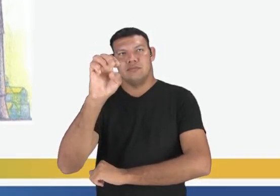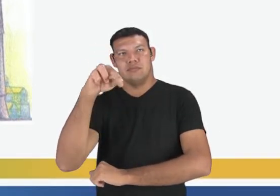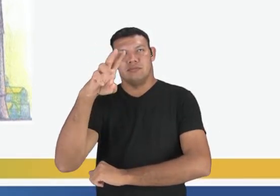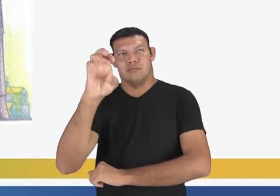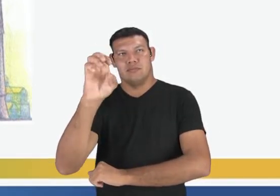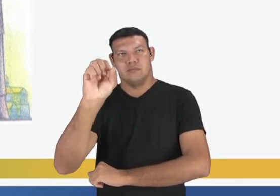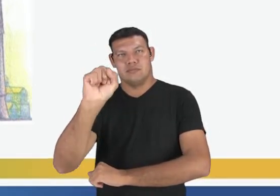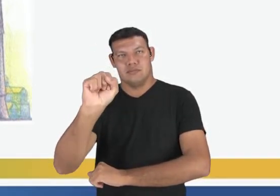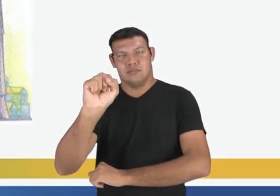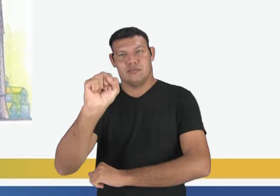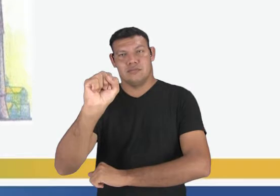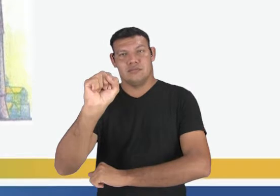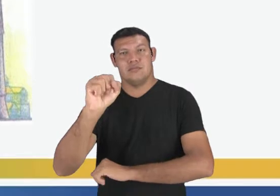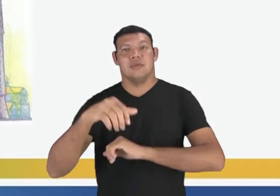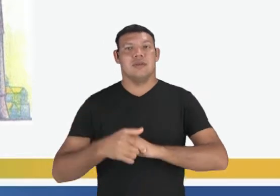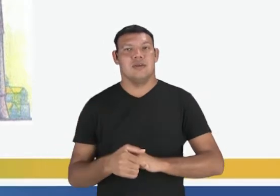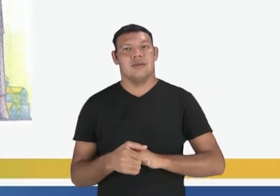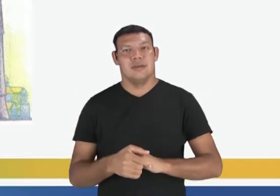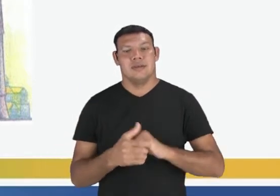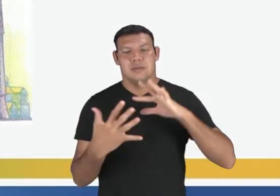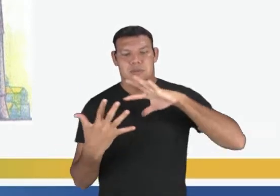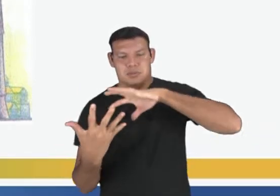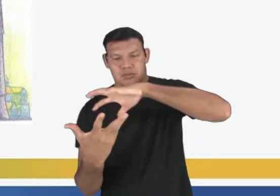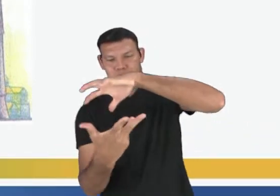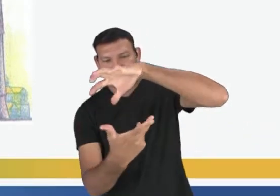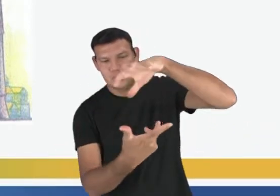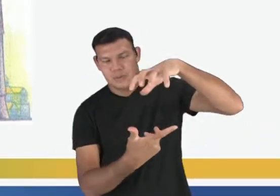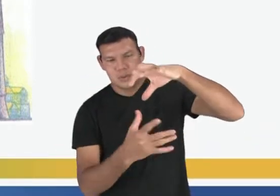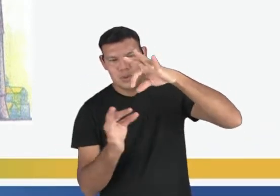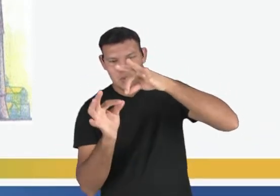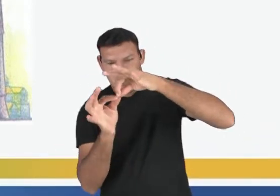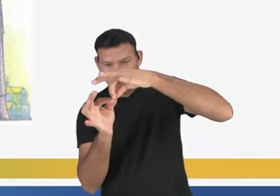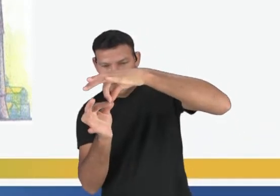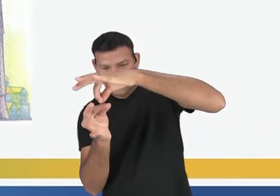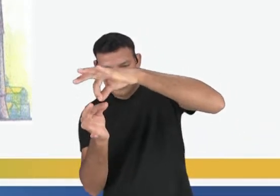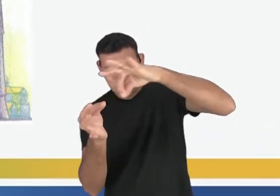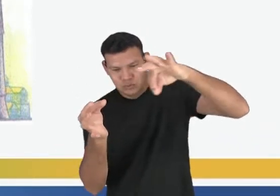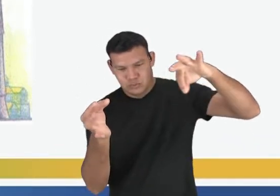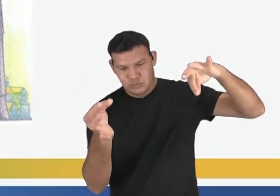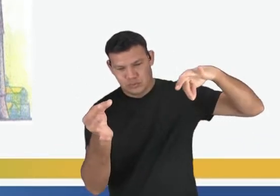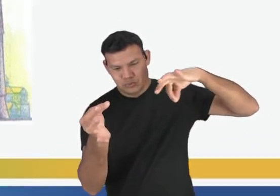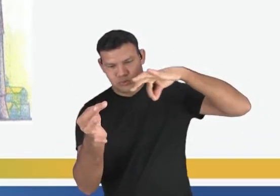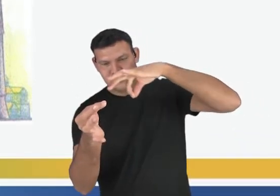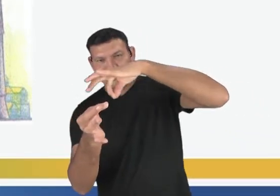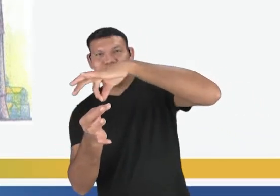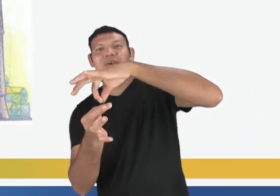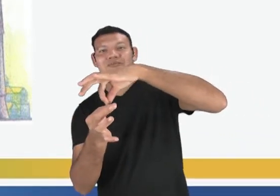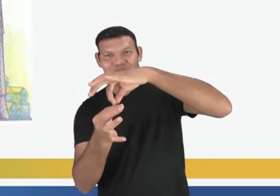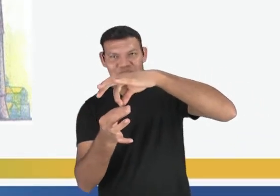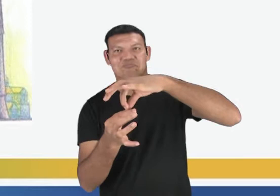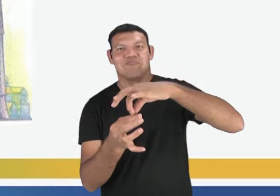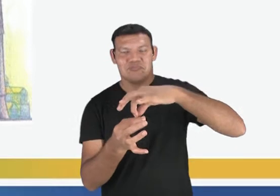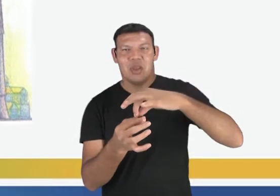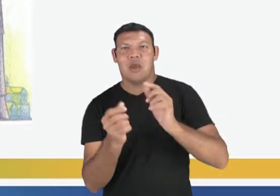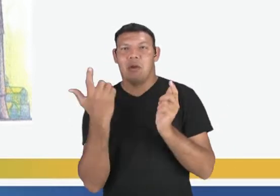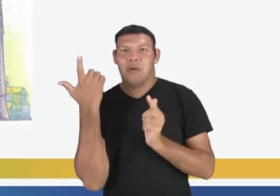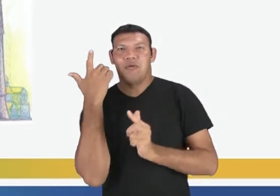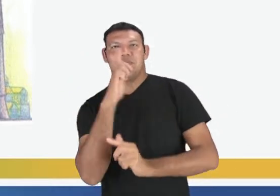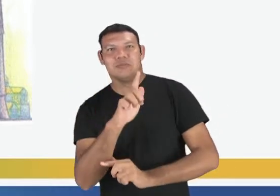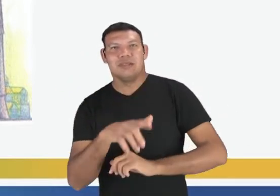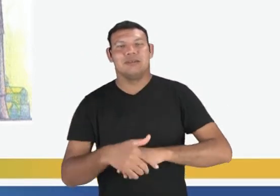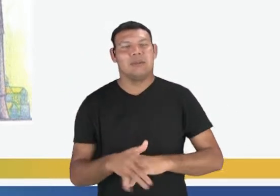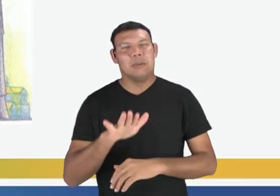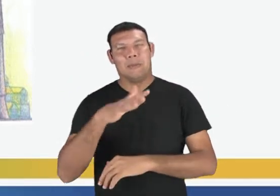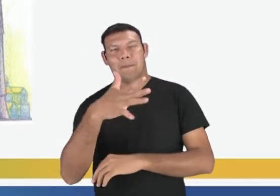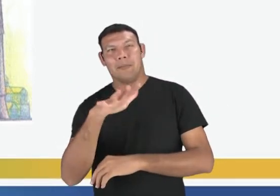mediu a circunferência da Terra. No final, o resultado para a circunferência da Terra foi surpreendente, mais ou